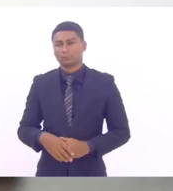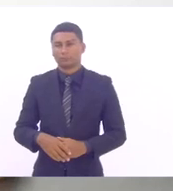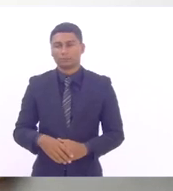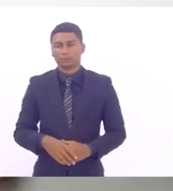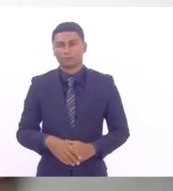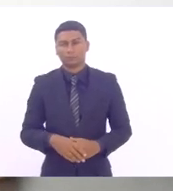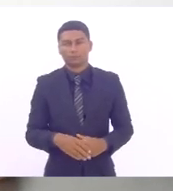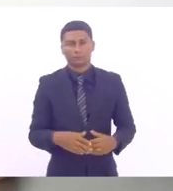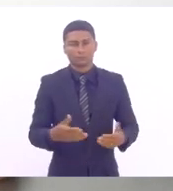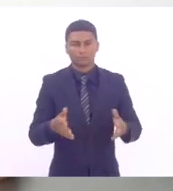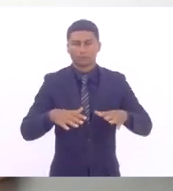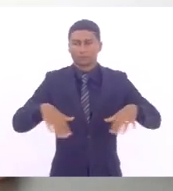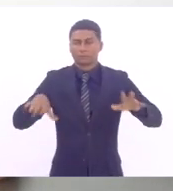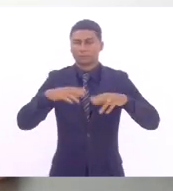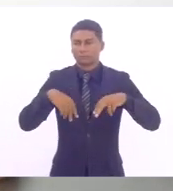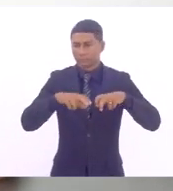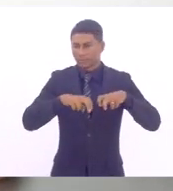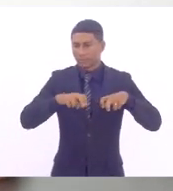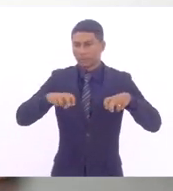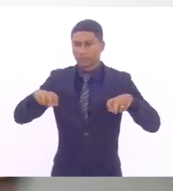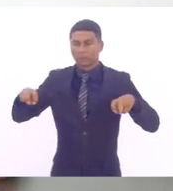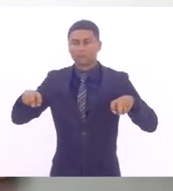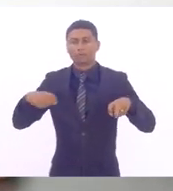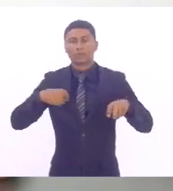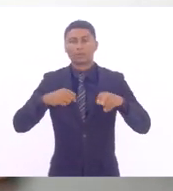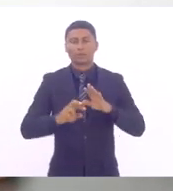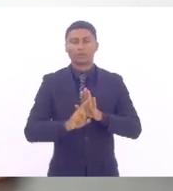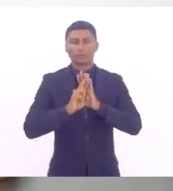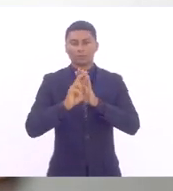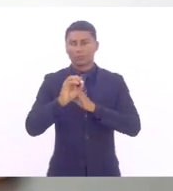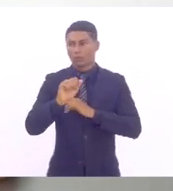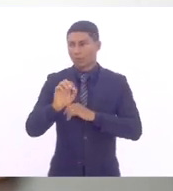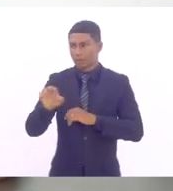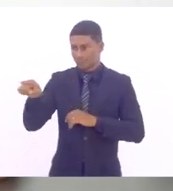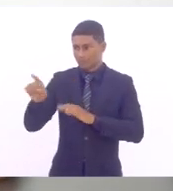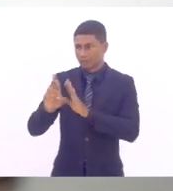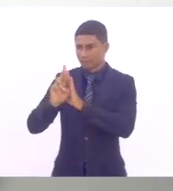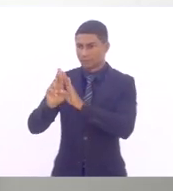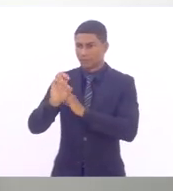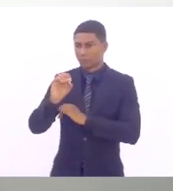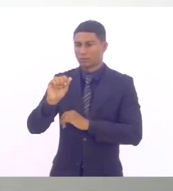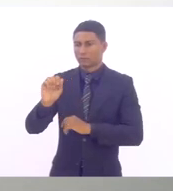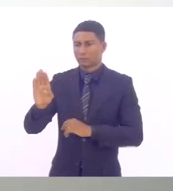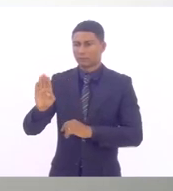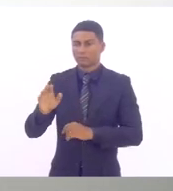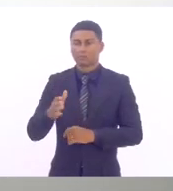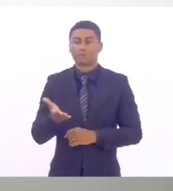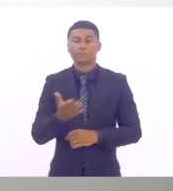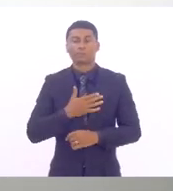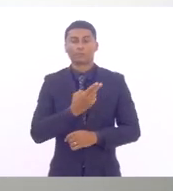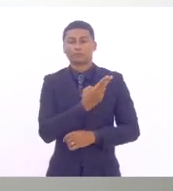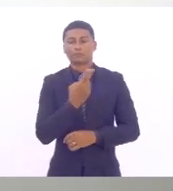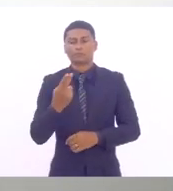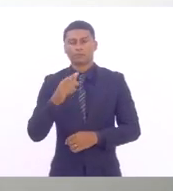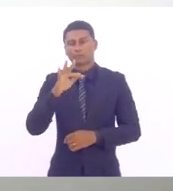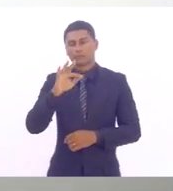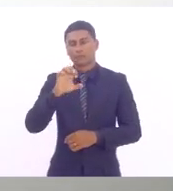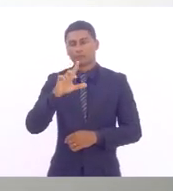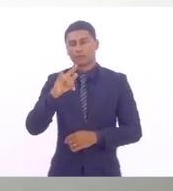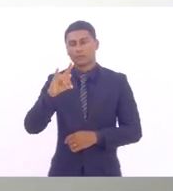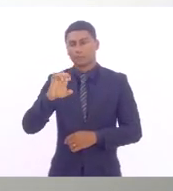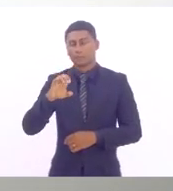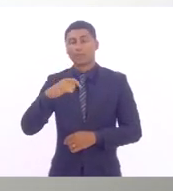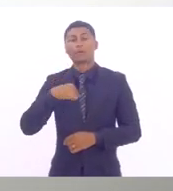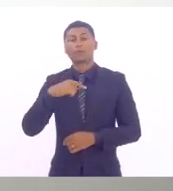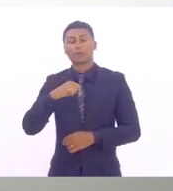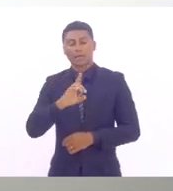demais componentes da mesa, representando a OAB, senhoras e senhores, todos aqui presentes. Meu nome é Felipe Curi, sou delegado de polícia, estou